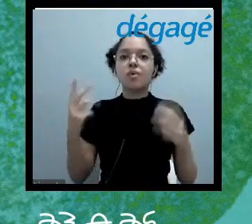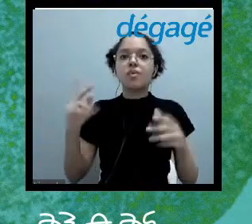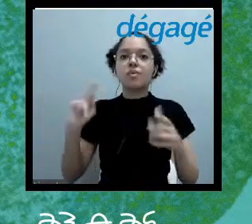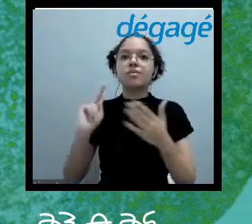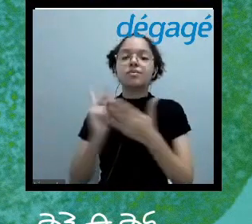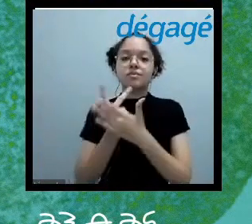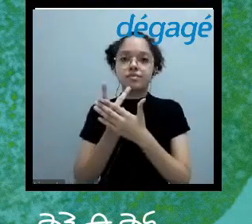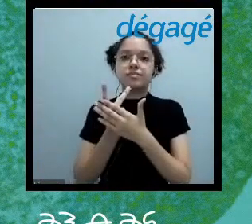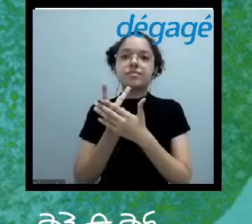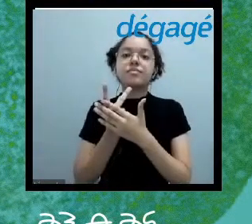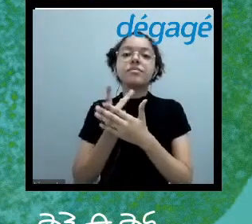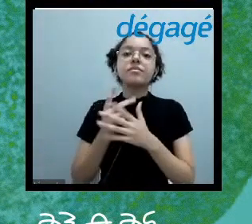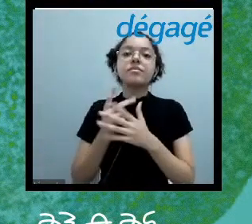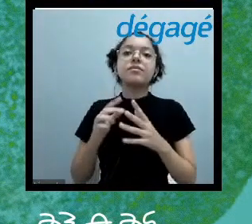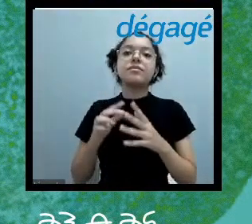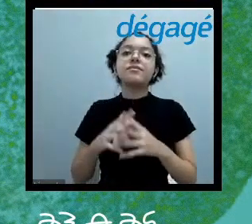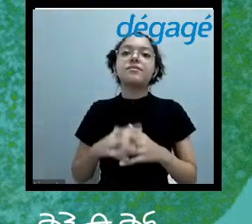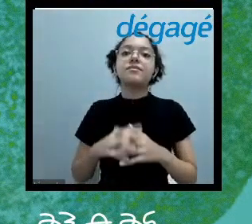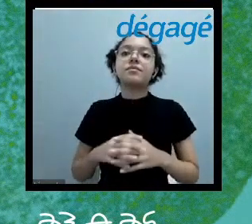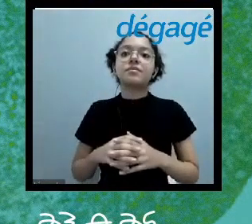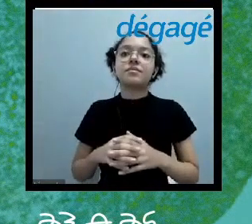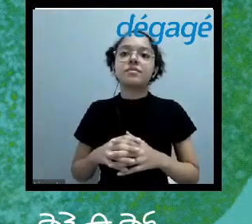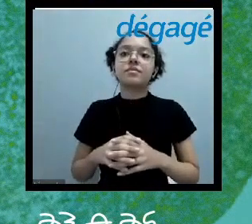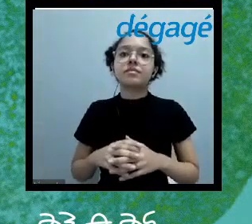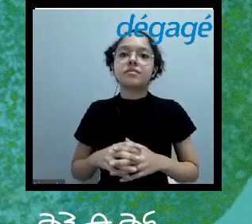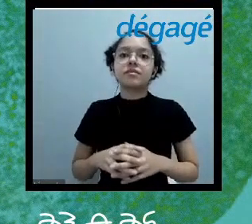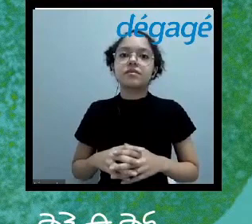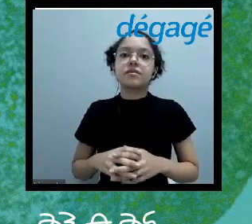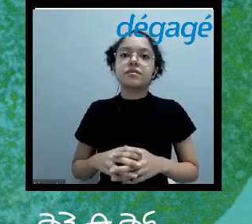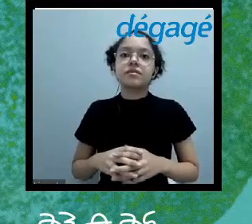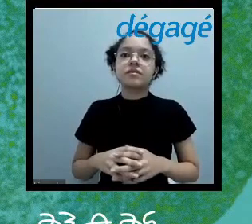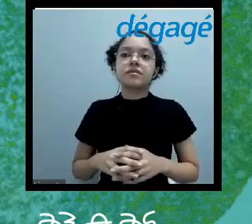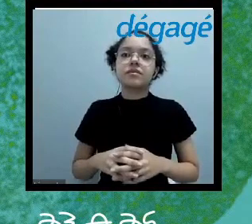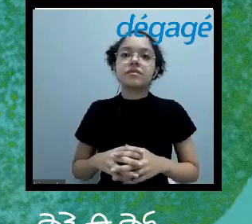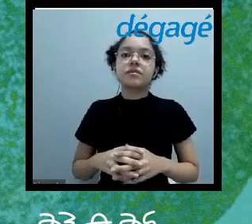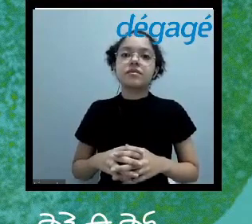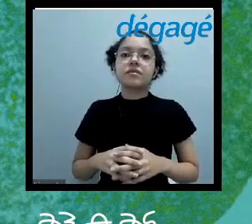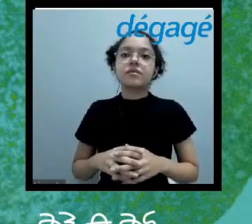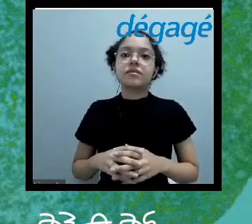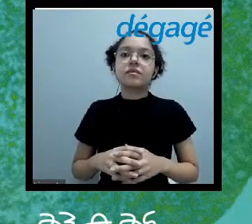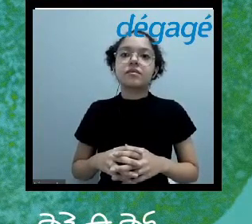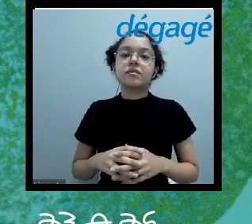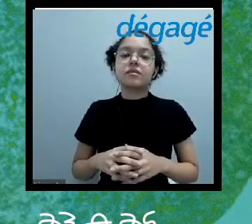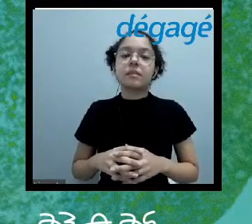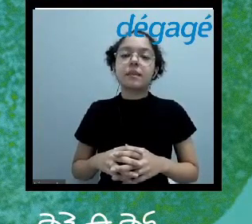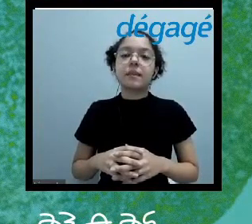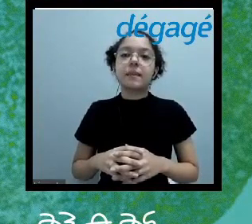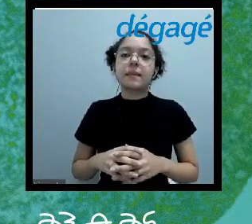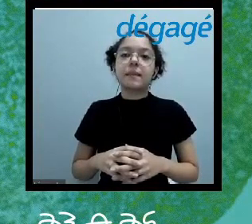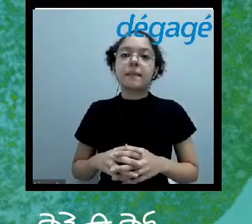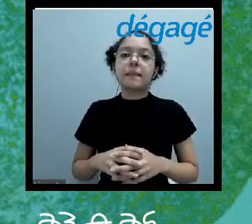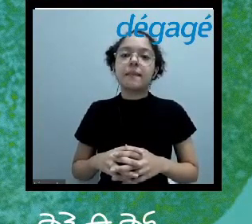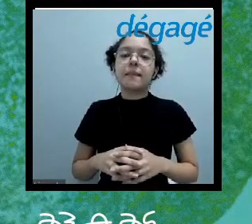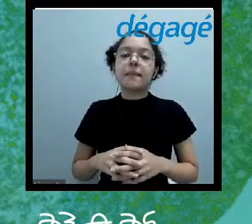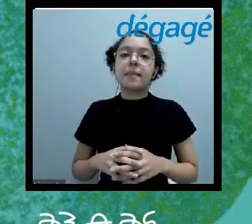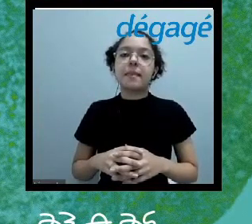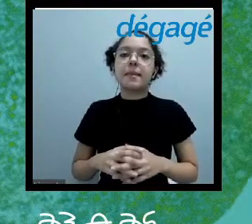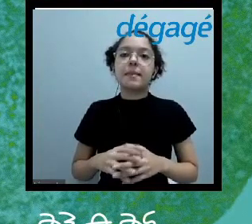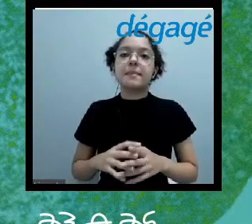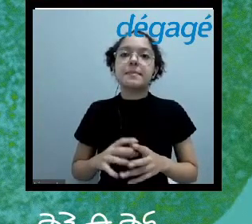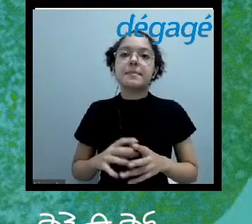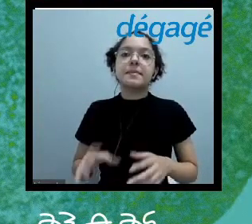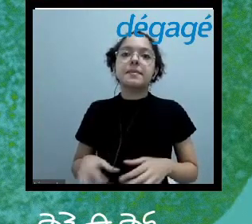tínhamos setores diferentes, o setor das vivências eram, entre aspas, dos mais comprometidos, digamos assim.